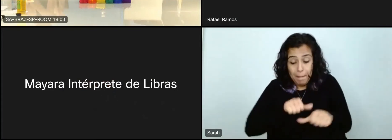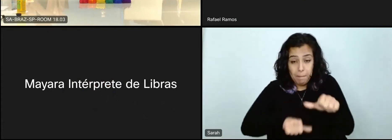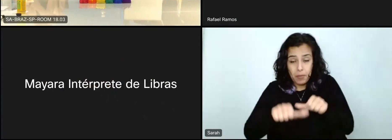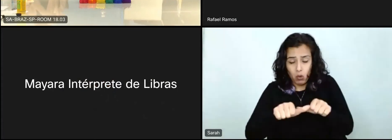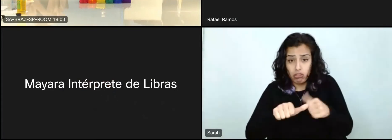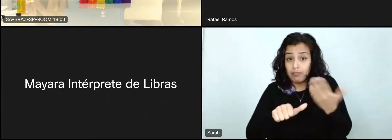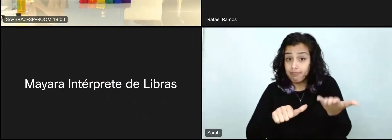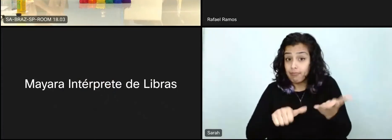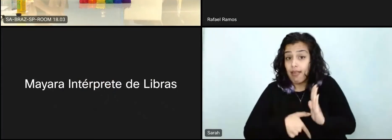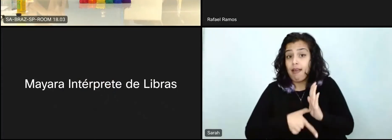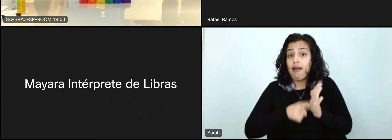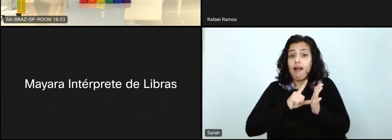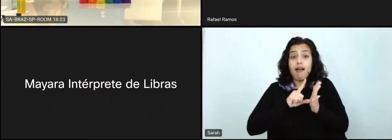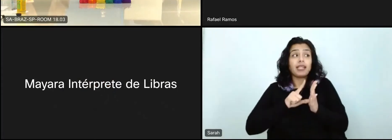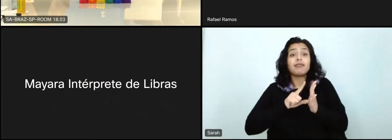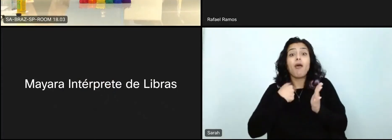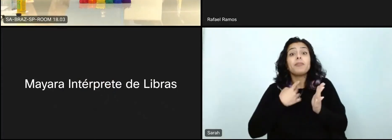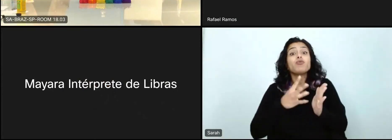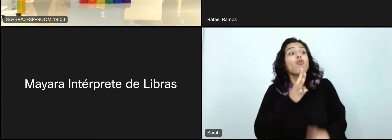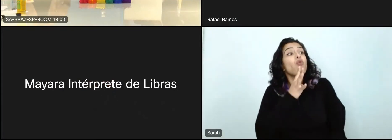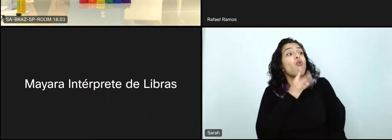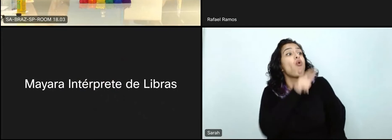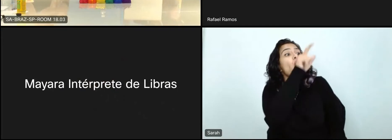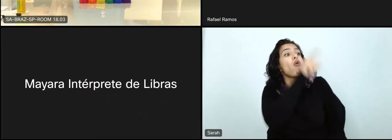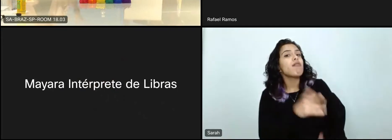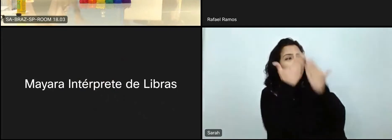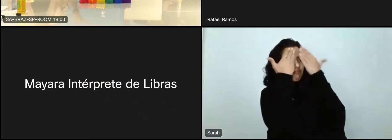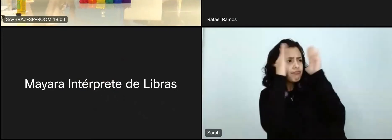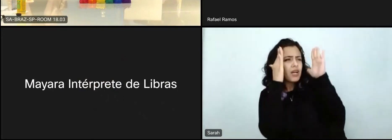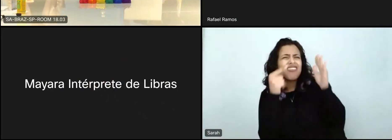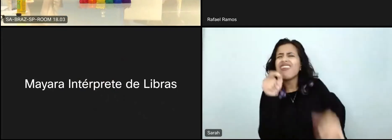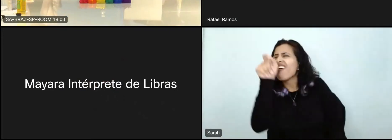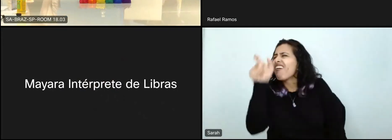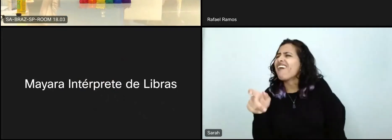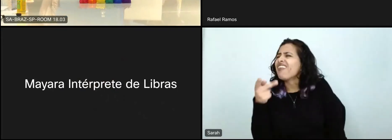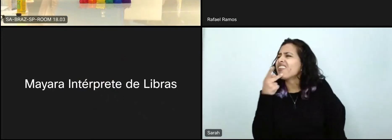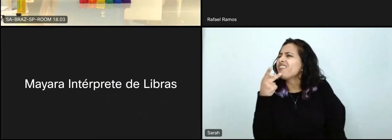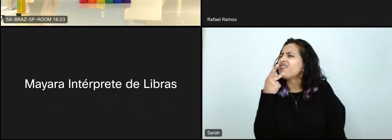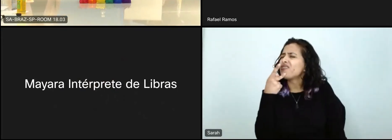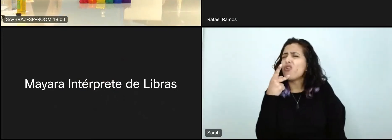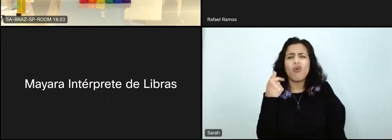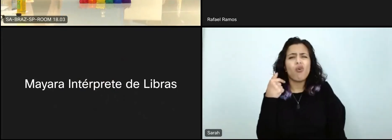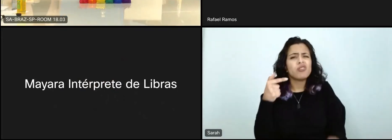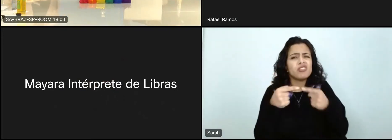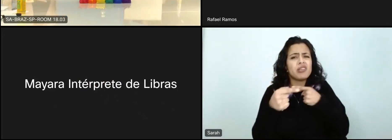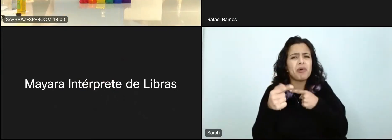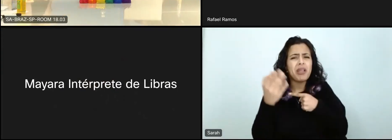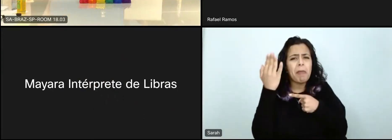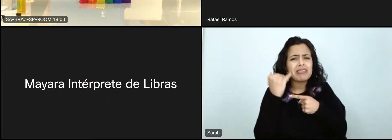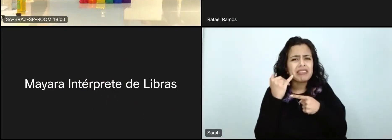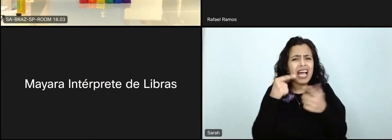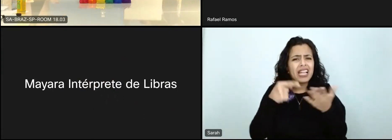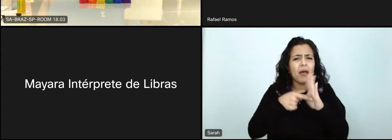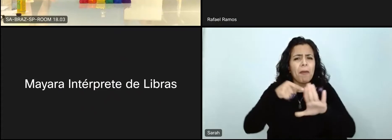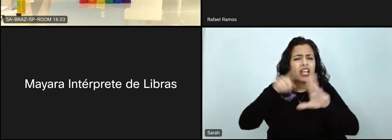Acho que alguém tinha falado isso semana passada, de olhar para uma janela Ah, e sim. olhar como Acho é que Bá. é legal, Márcia, trazer